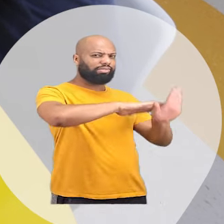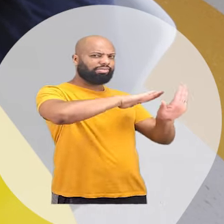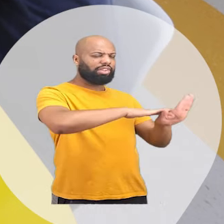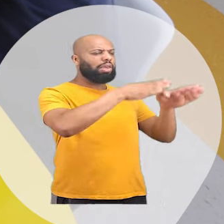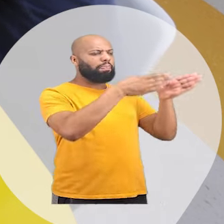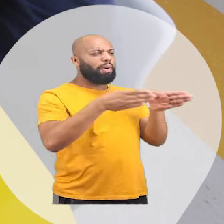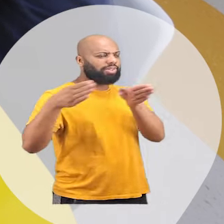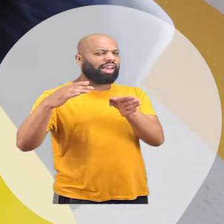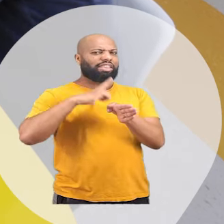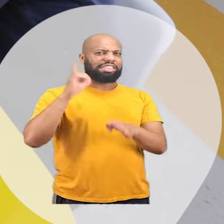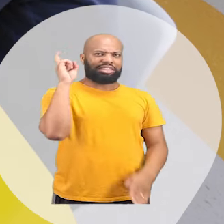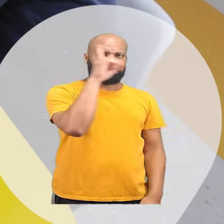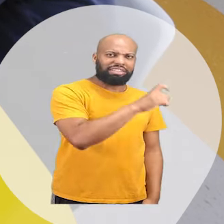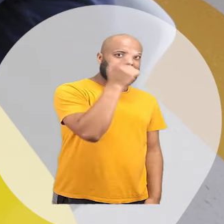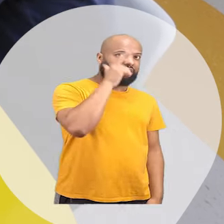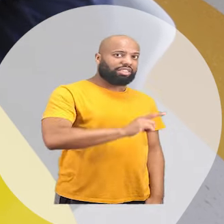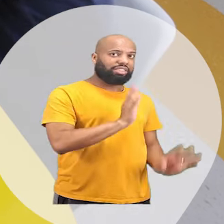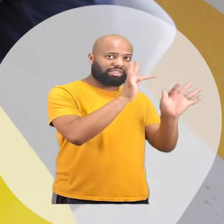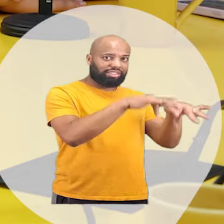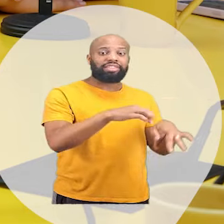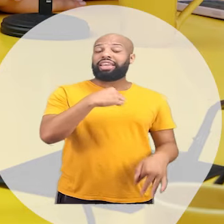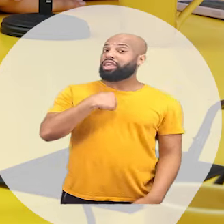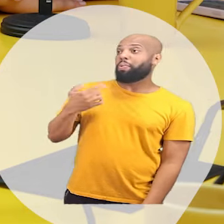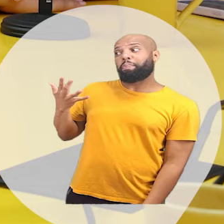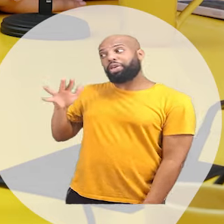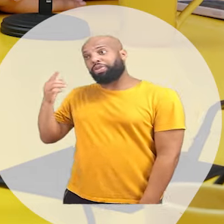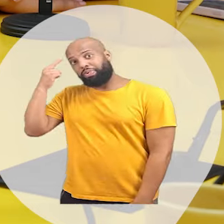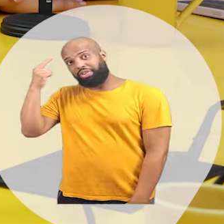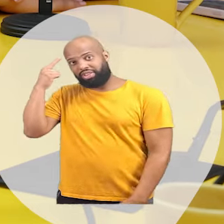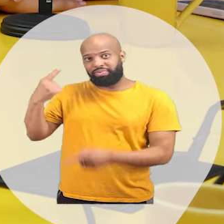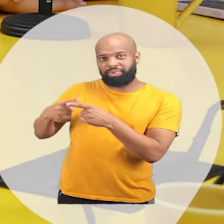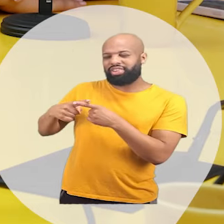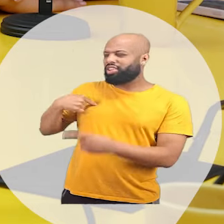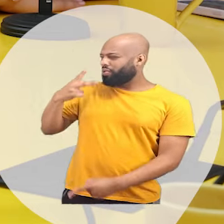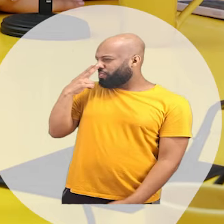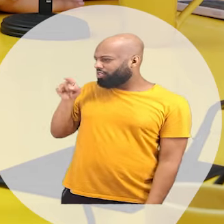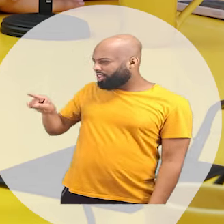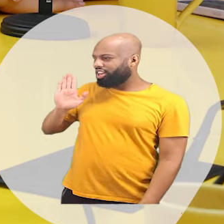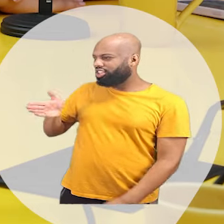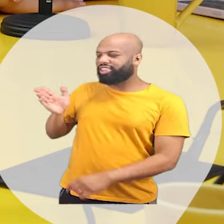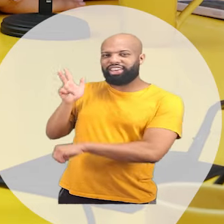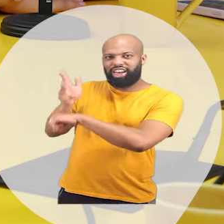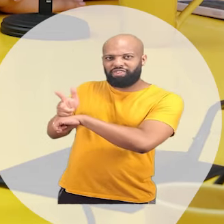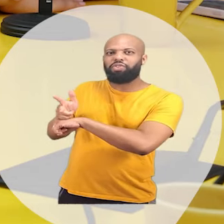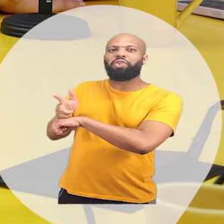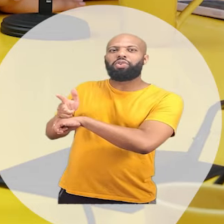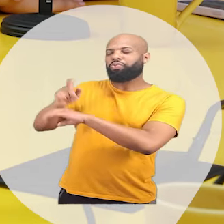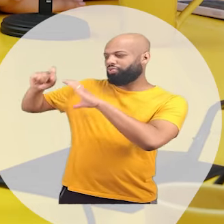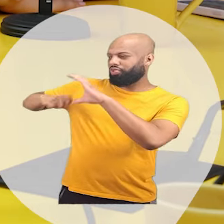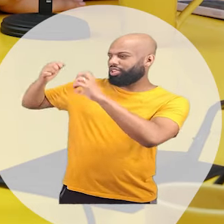todo esse processo Essa Via Sacra até chegarmos na versão final tinha algumas coisas porque uma vez acho que a Mariah já gravou um vídeo